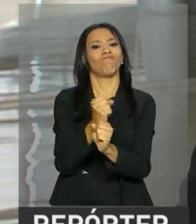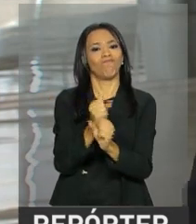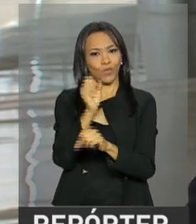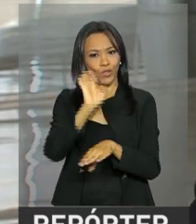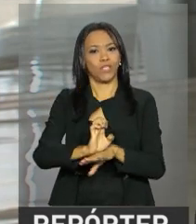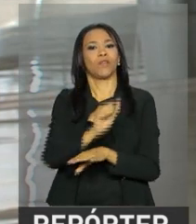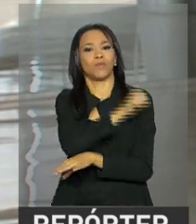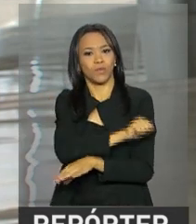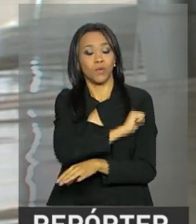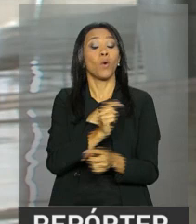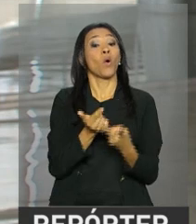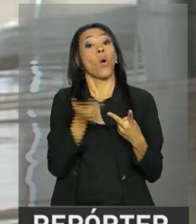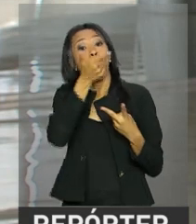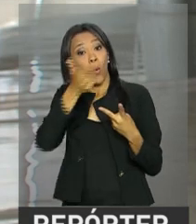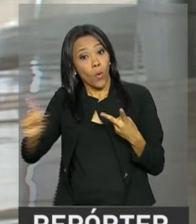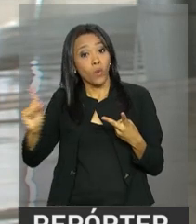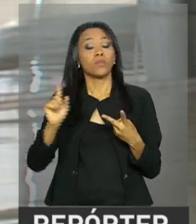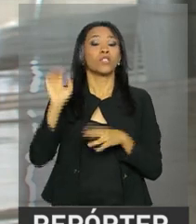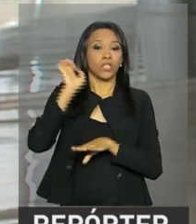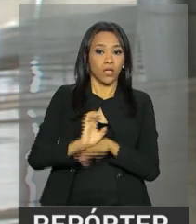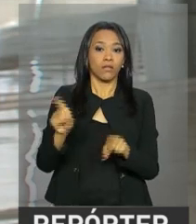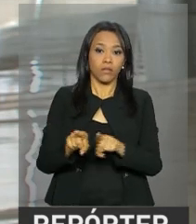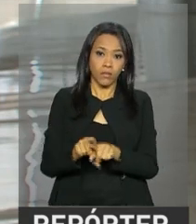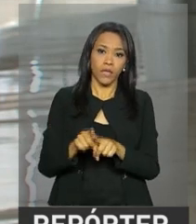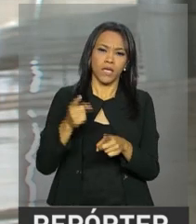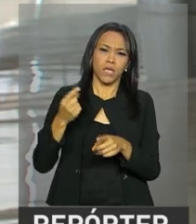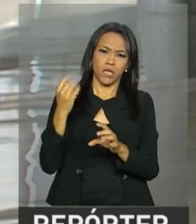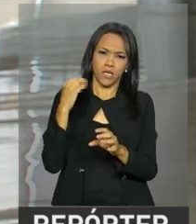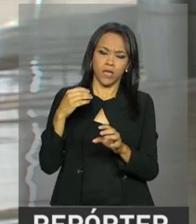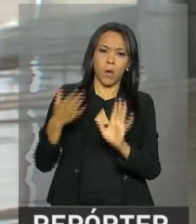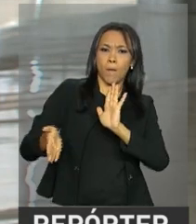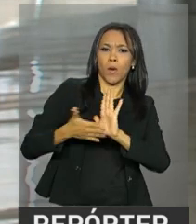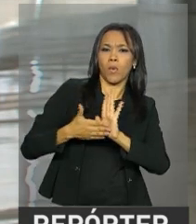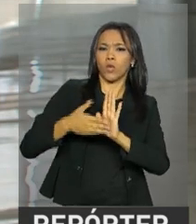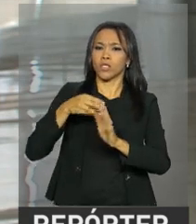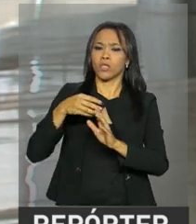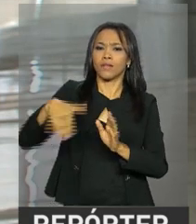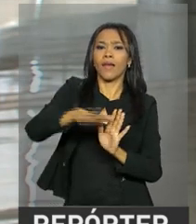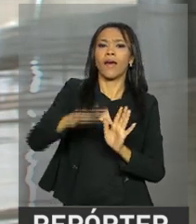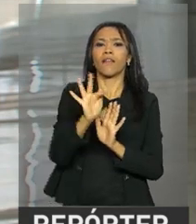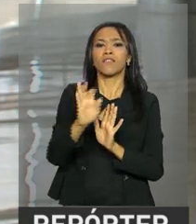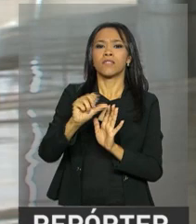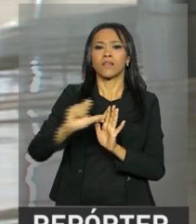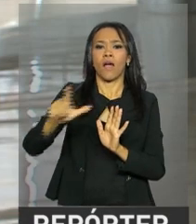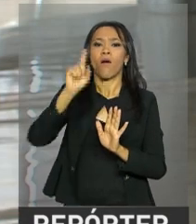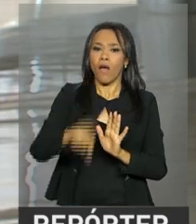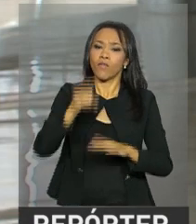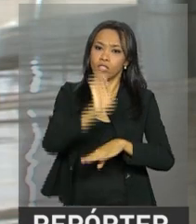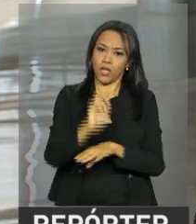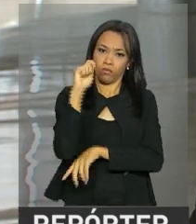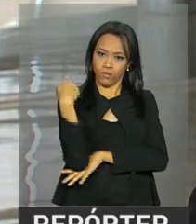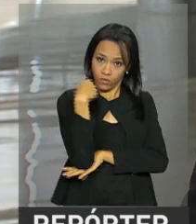que deve ter aí o seu plano de recuperação fiscal apresentado em breve é o estado do rio grande do